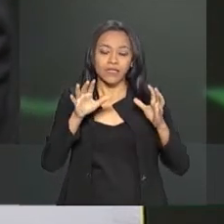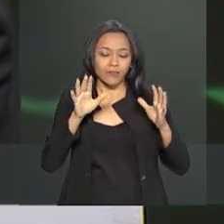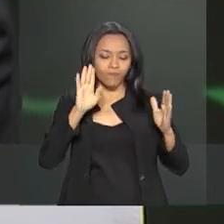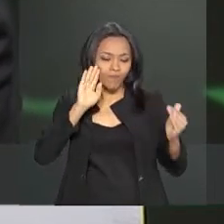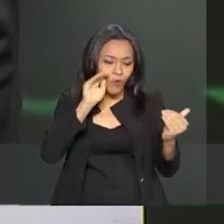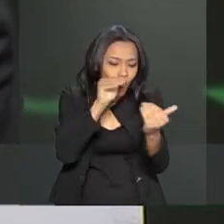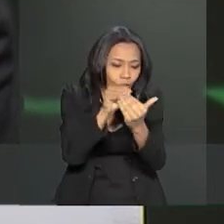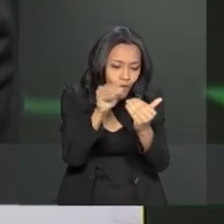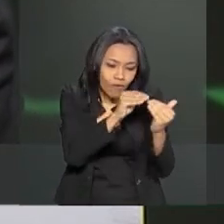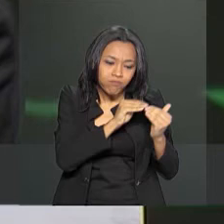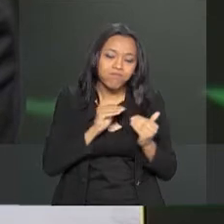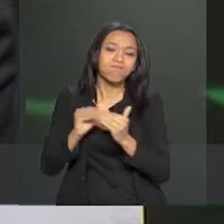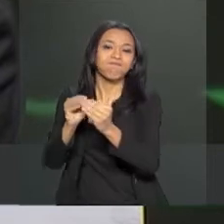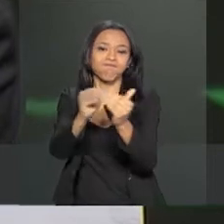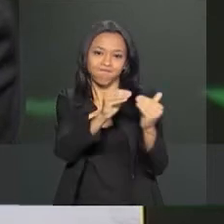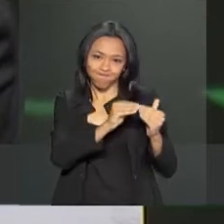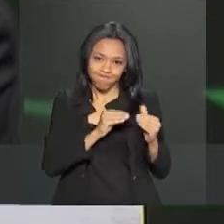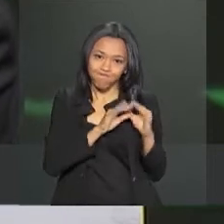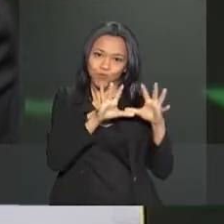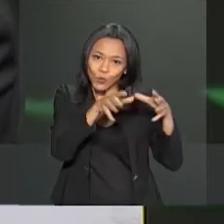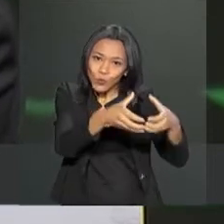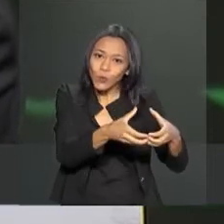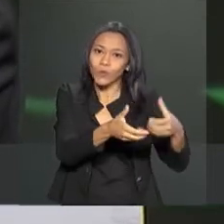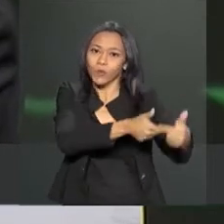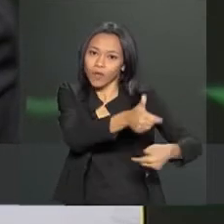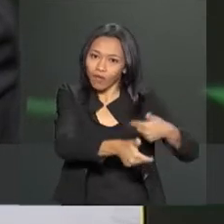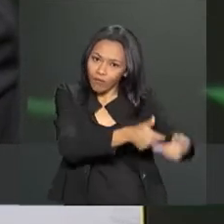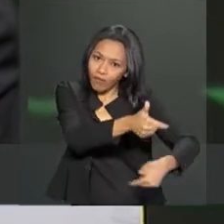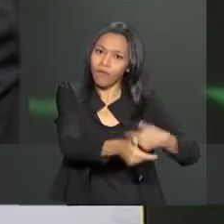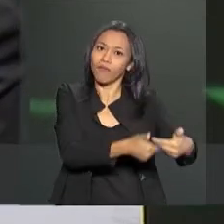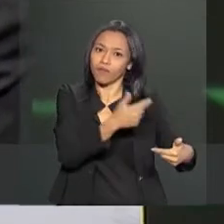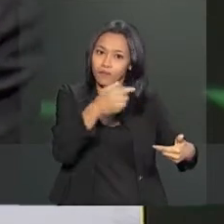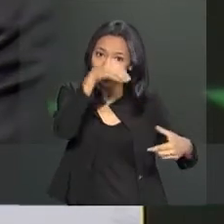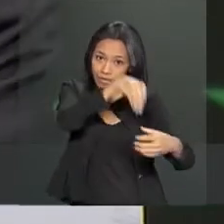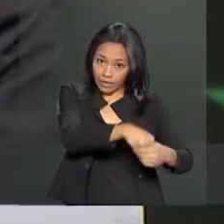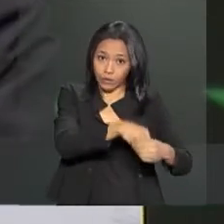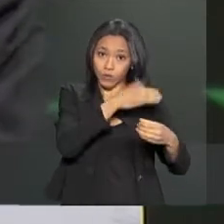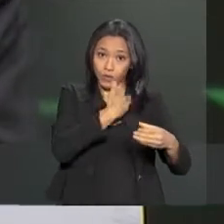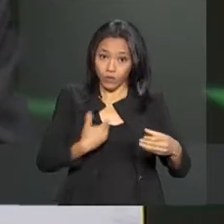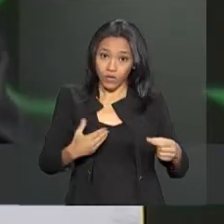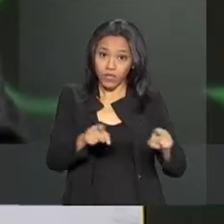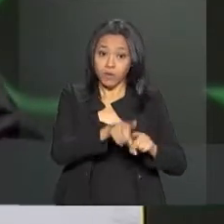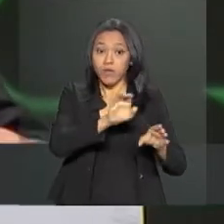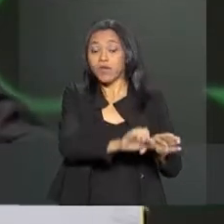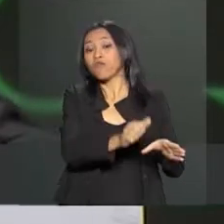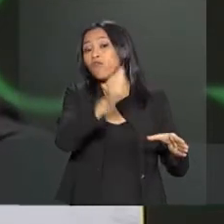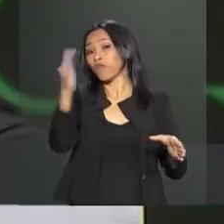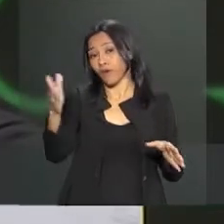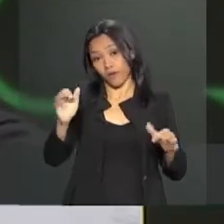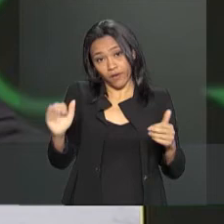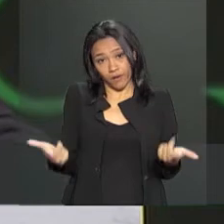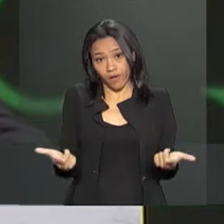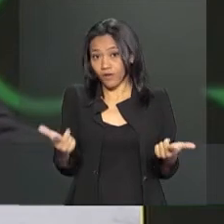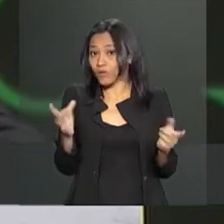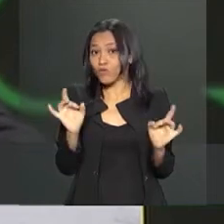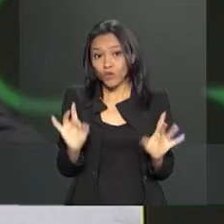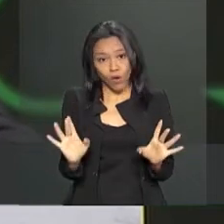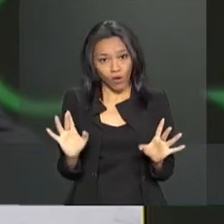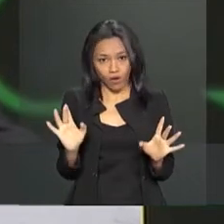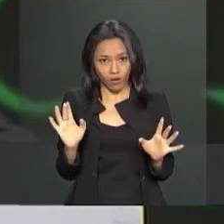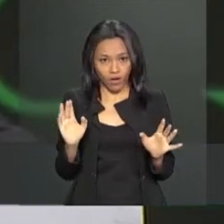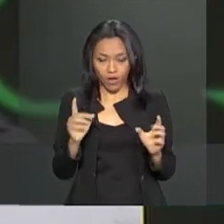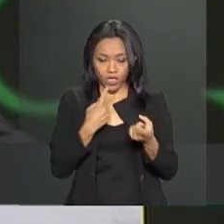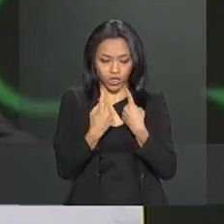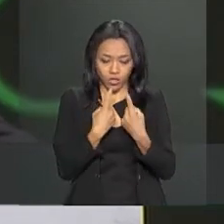que nós conseguimos no governo internamente. Mas é claro que não basta apenas o diálogo interno.